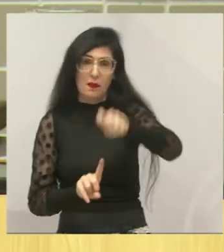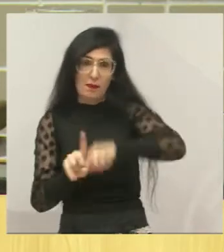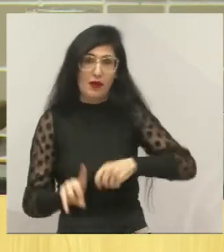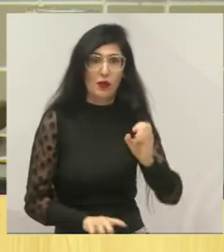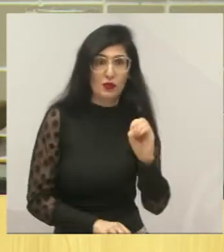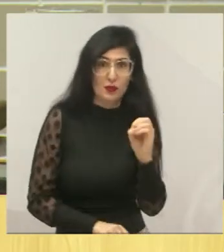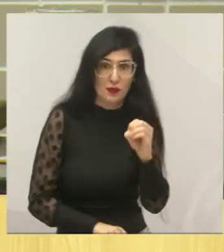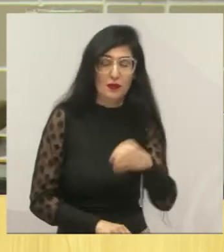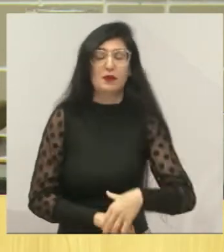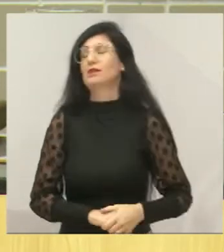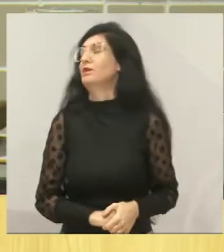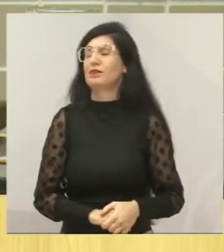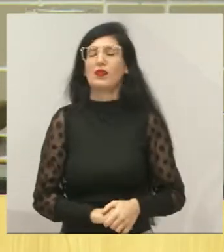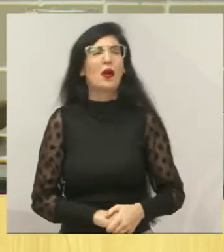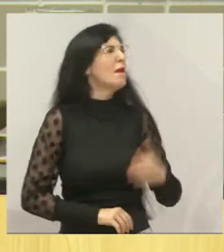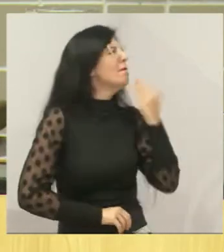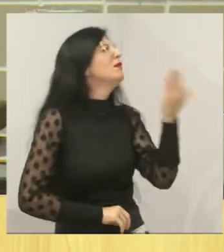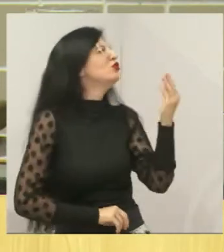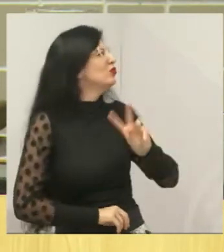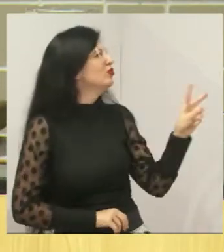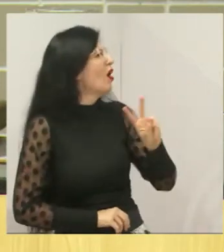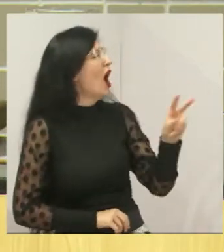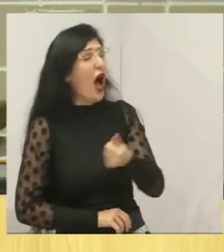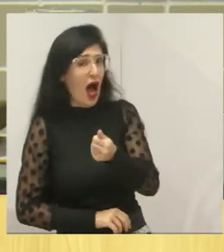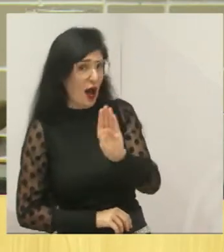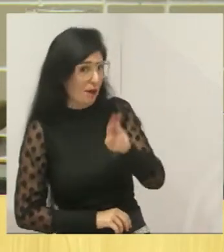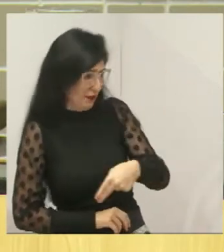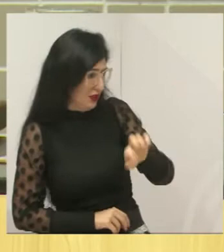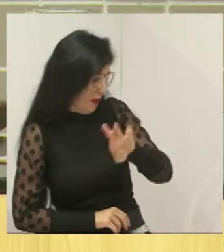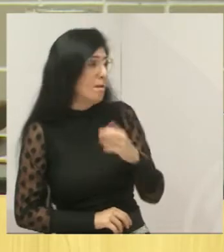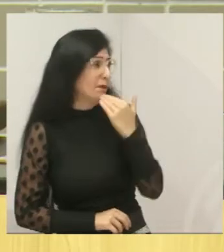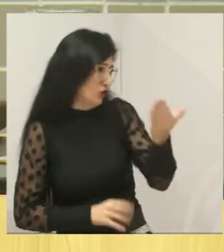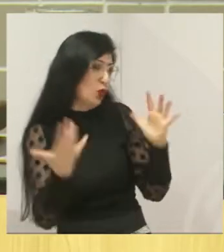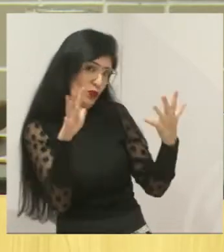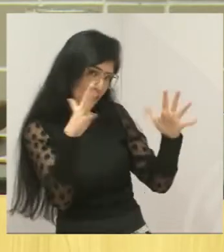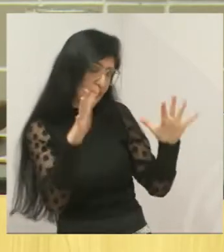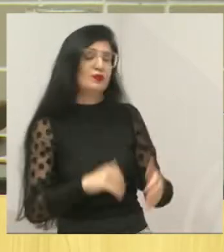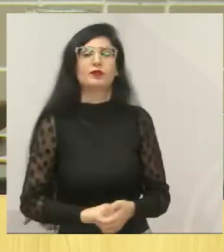outubro. Autoria, vereador Abner de Madureira.